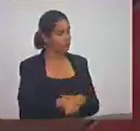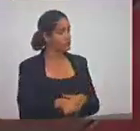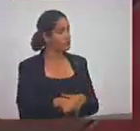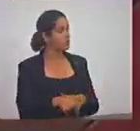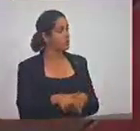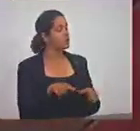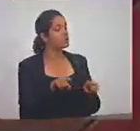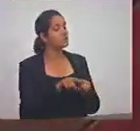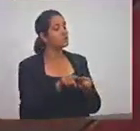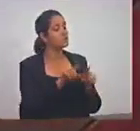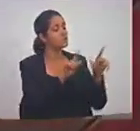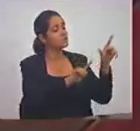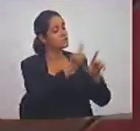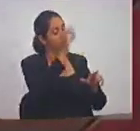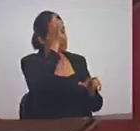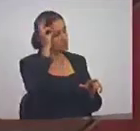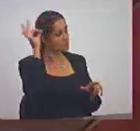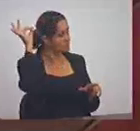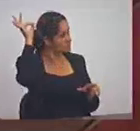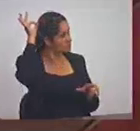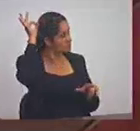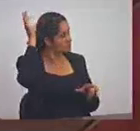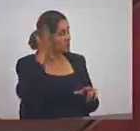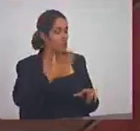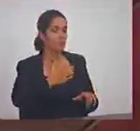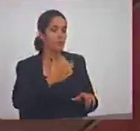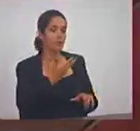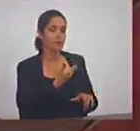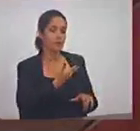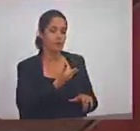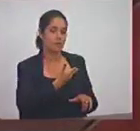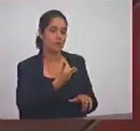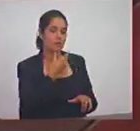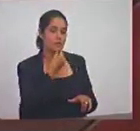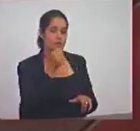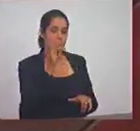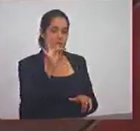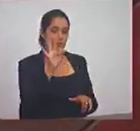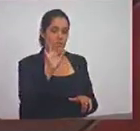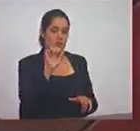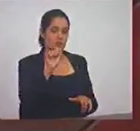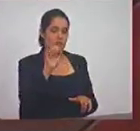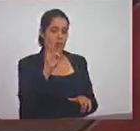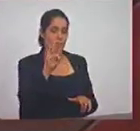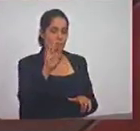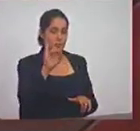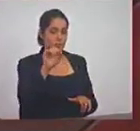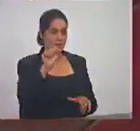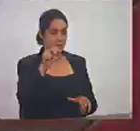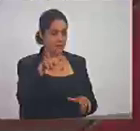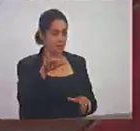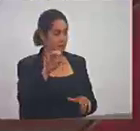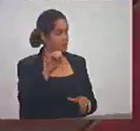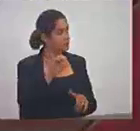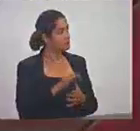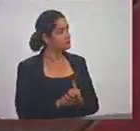Unifev, em nome do Fabiano Pera, meu grande amigo, cumprimento todos os presentes. Gostaria, Tiago, se pudesse passar já, eu